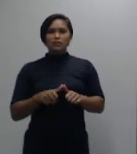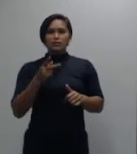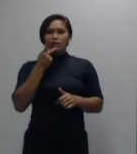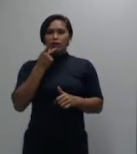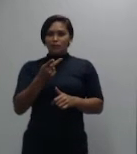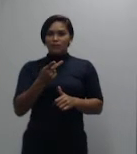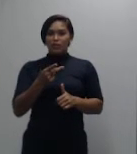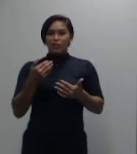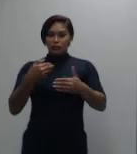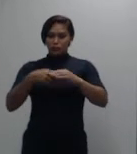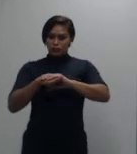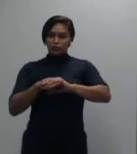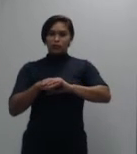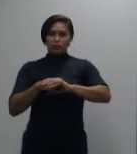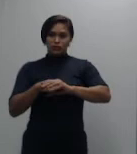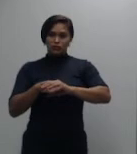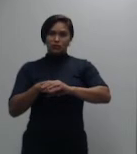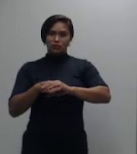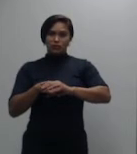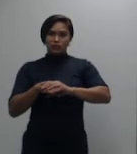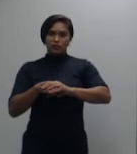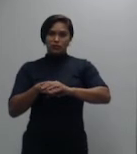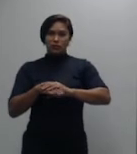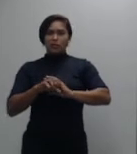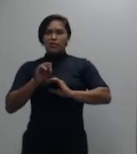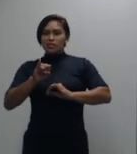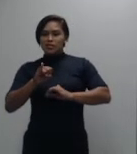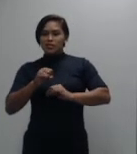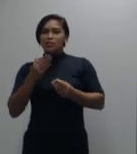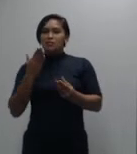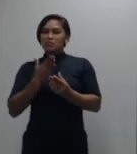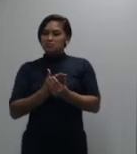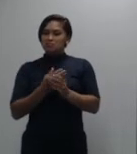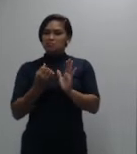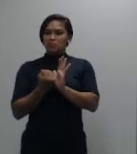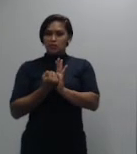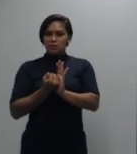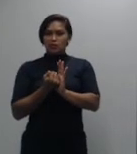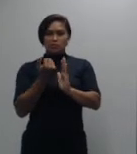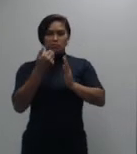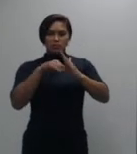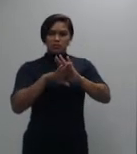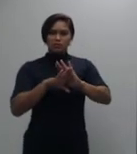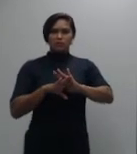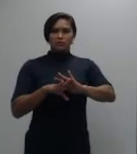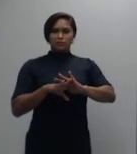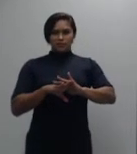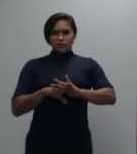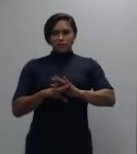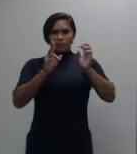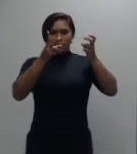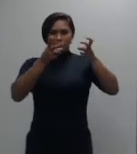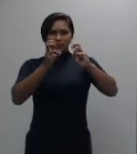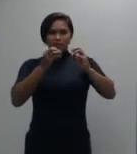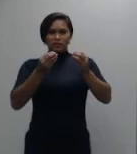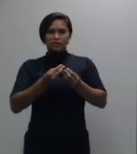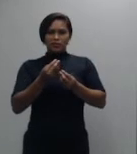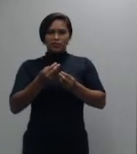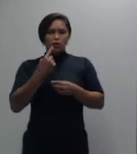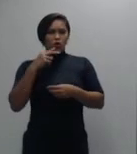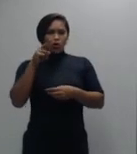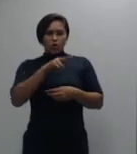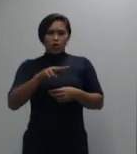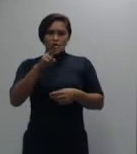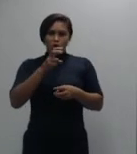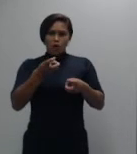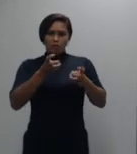prescrito e esse é o meu lugar o que é parece preto velho vejo a vossa excelência